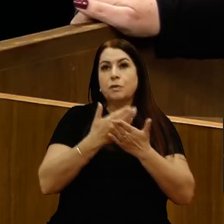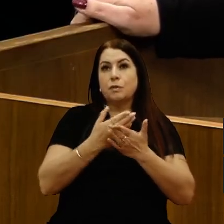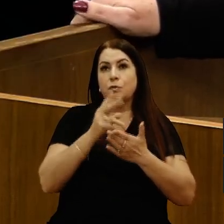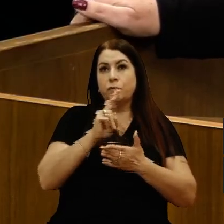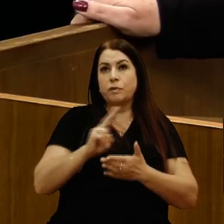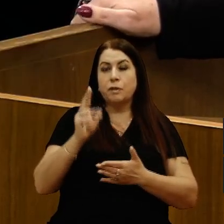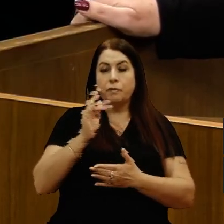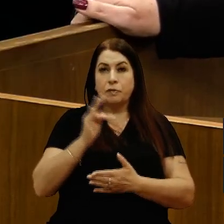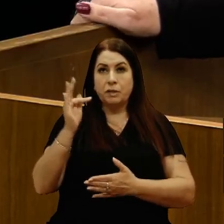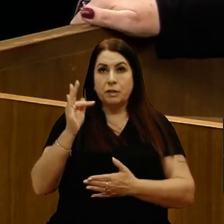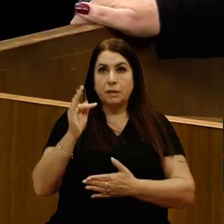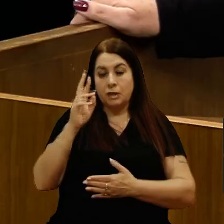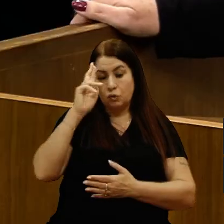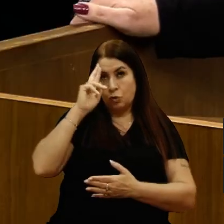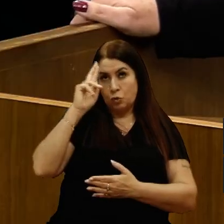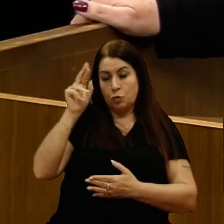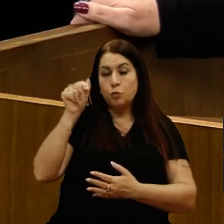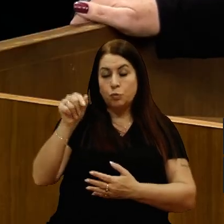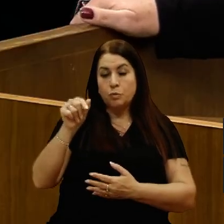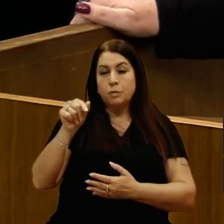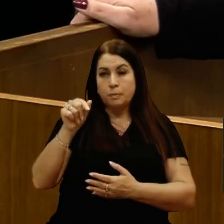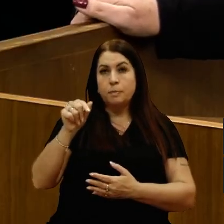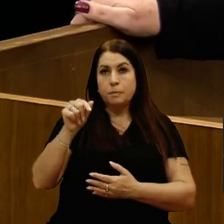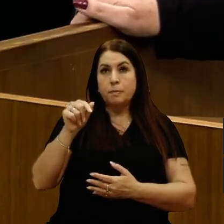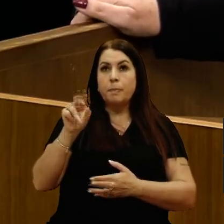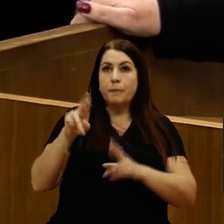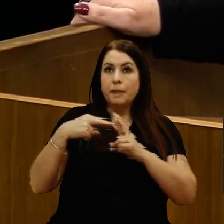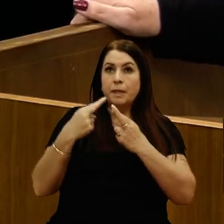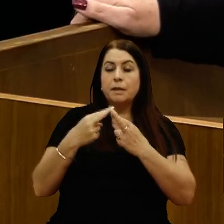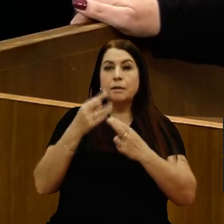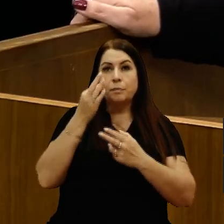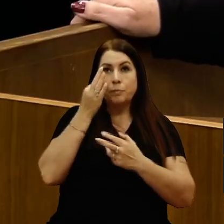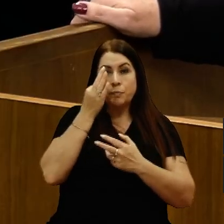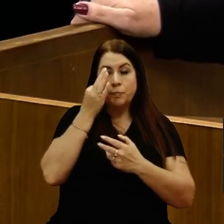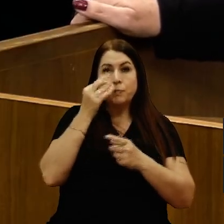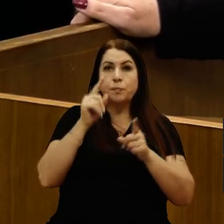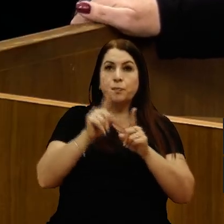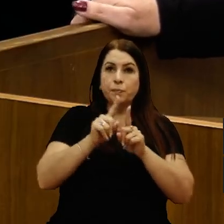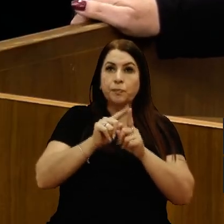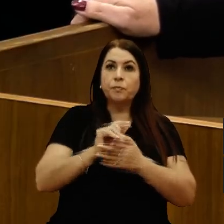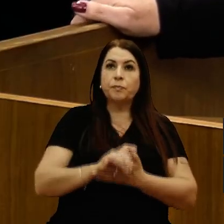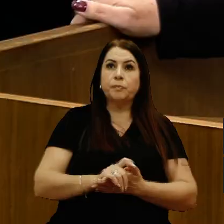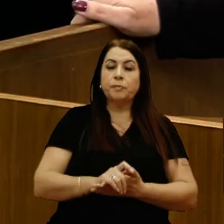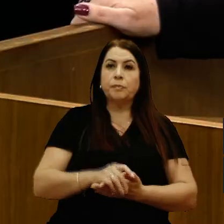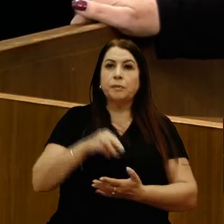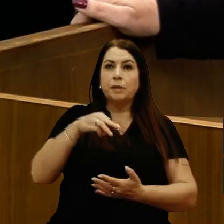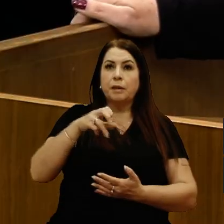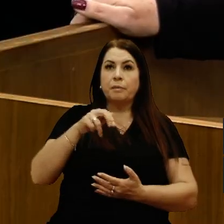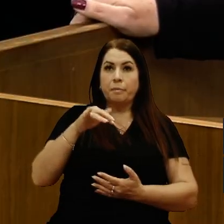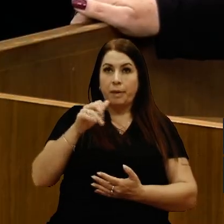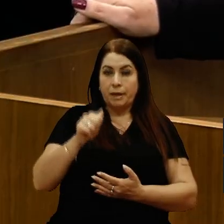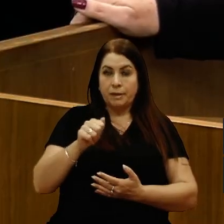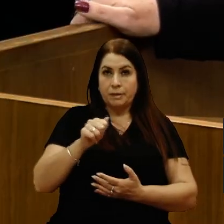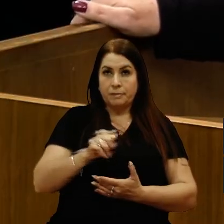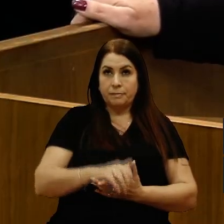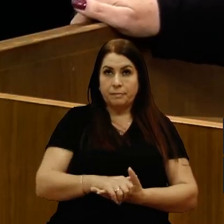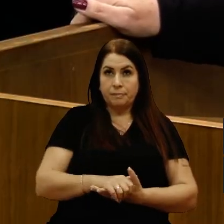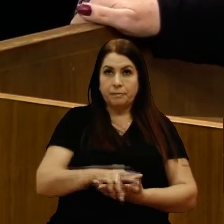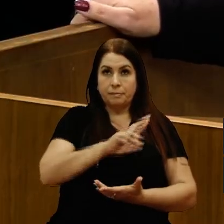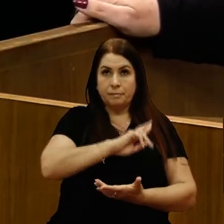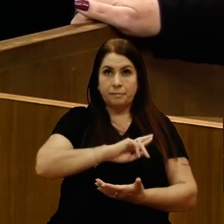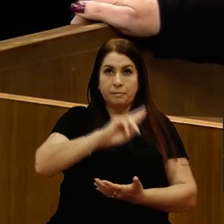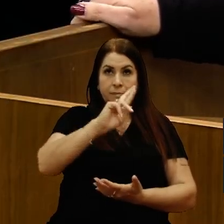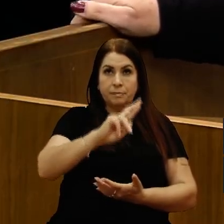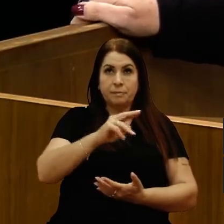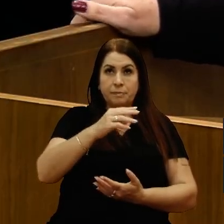vem. A diretora, nessa reunião, estava presente também a Márcia Carvalho, representando